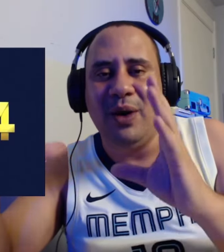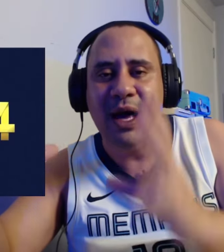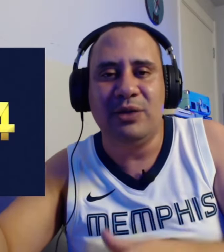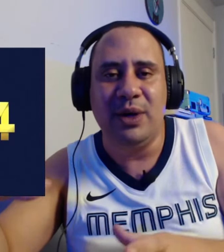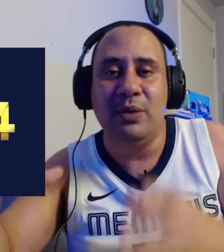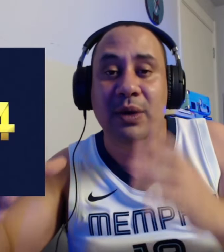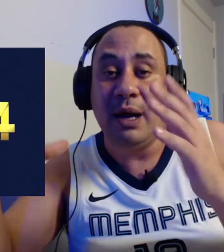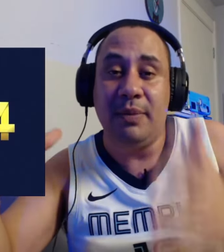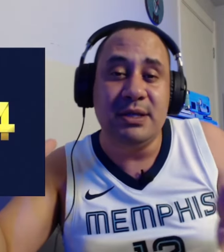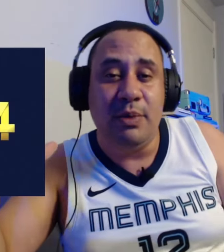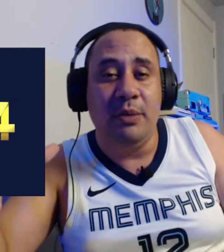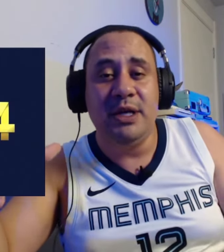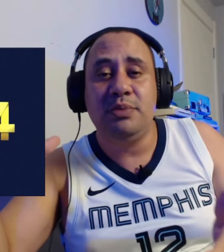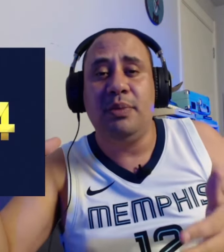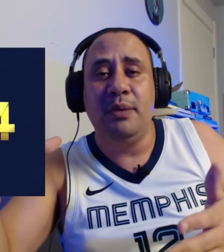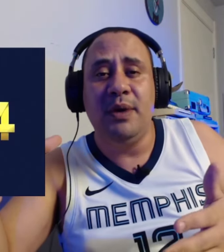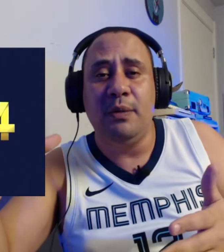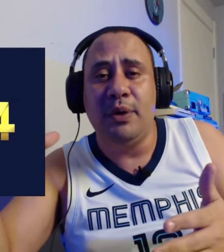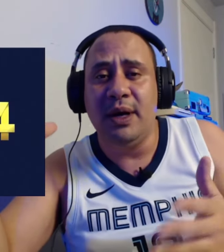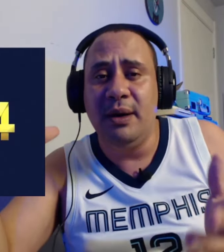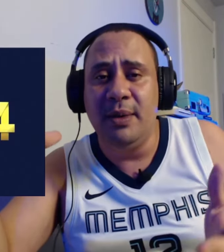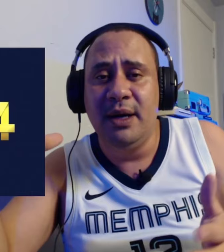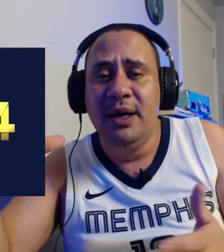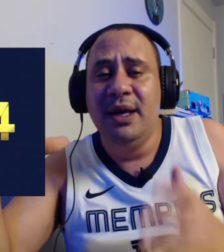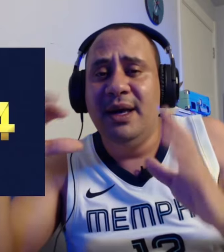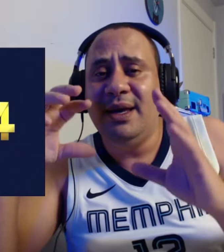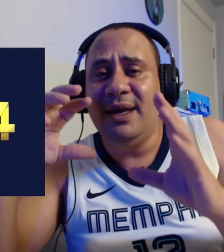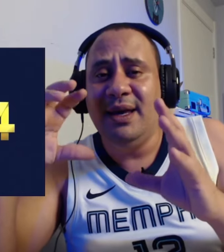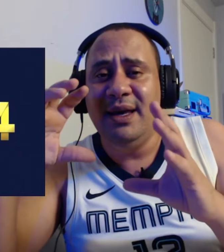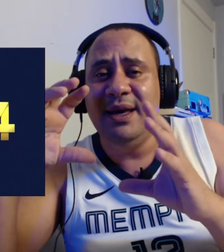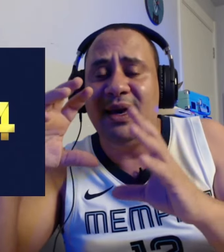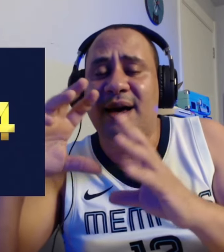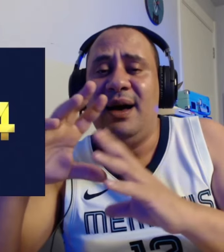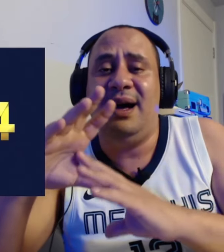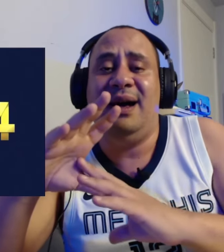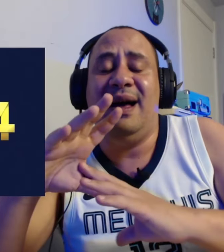programa correto, regular, principalmente para o primeiro programa, em que